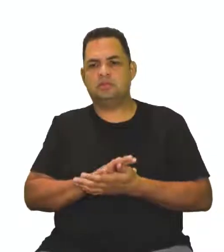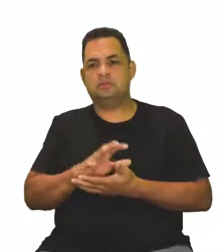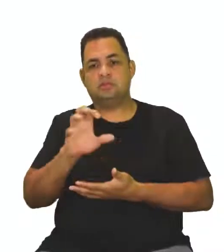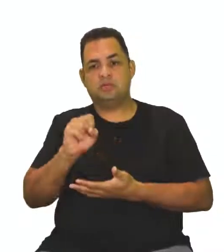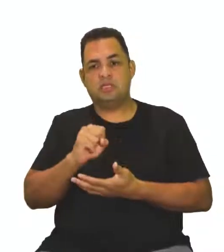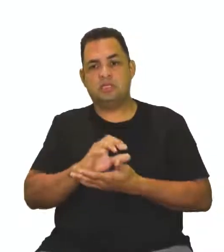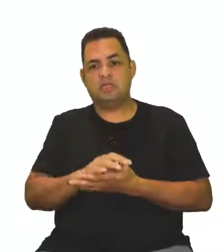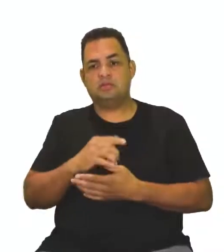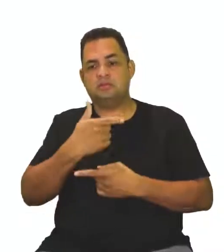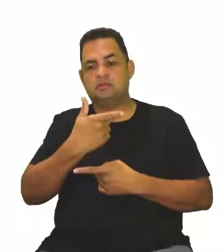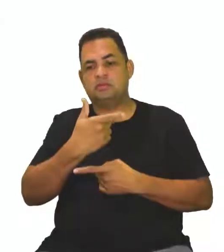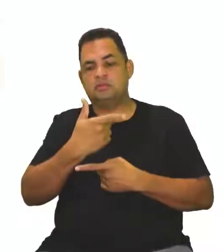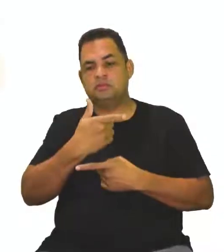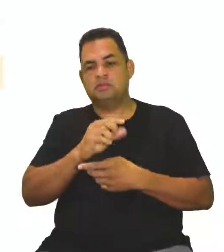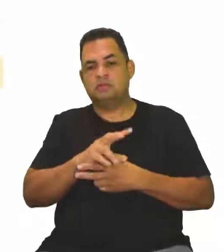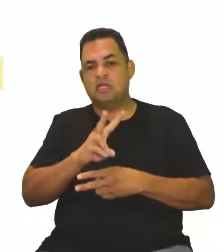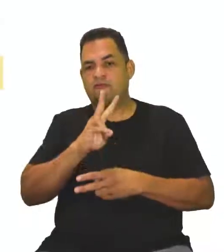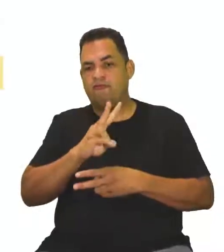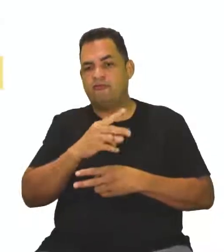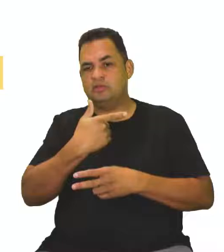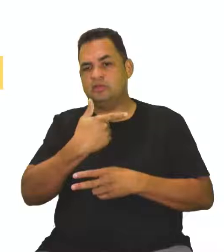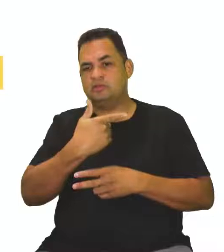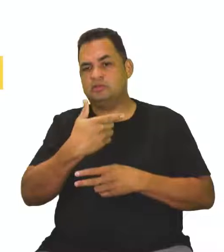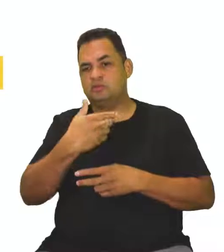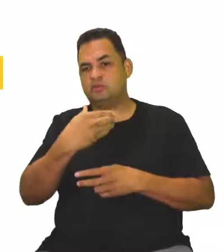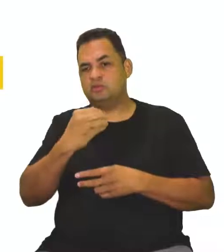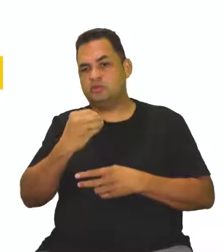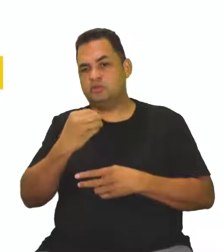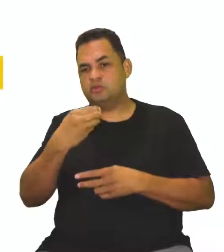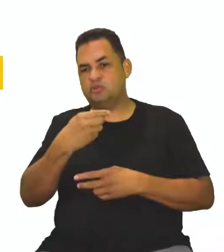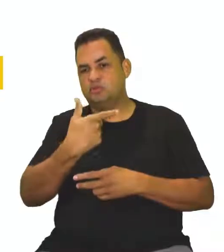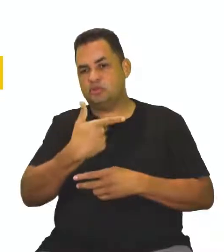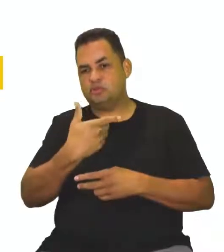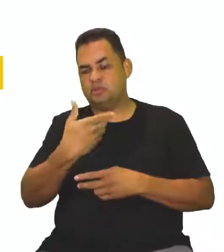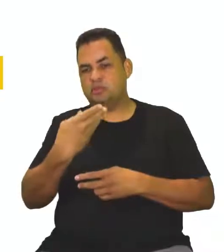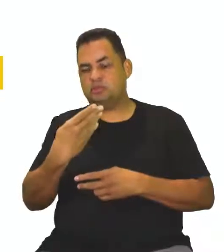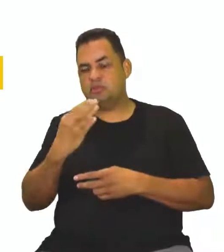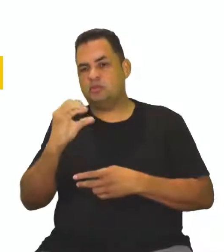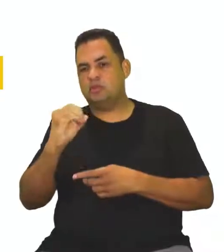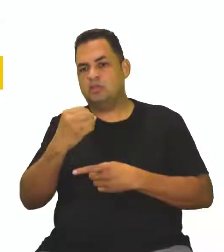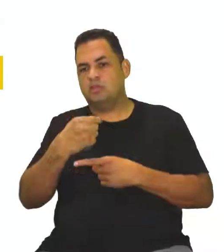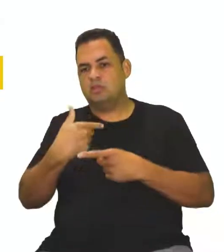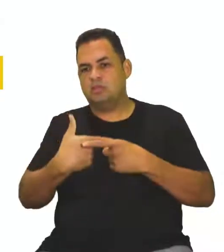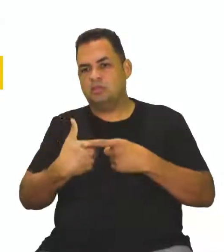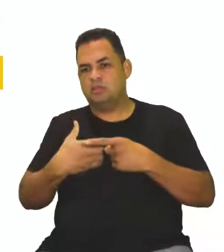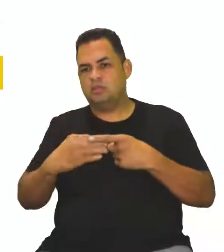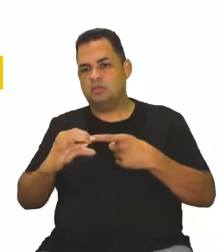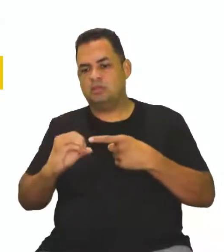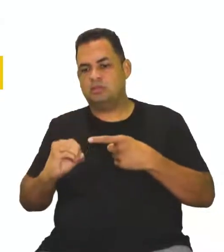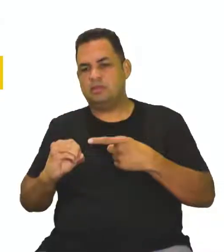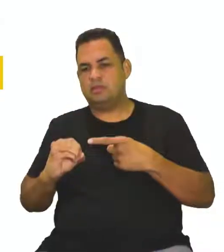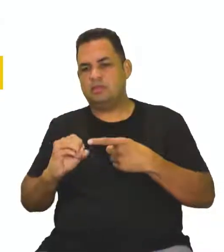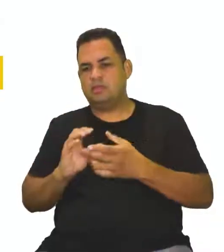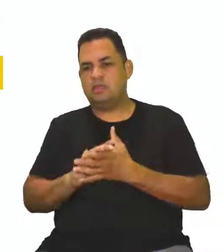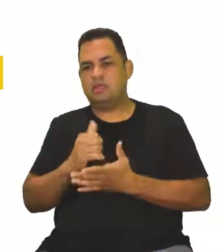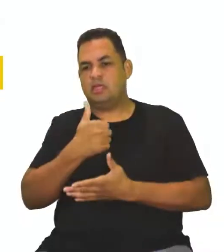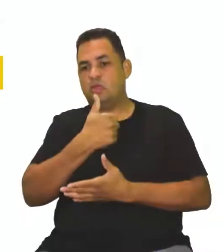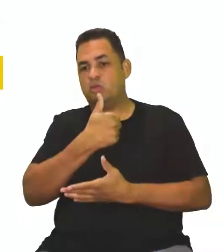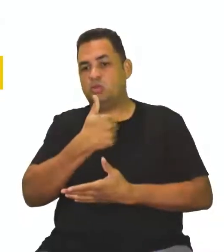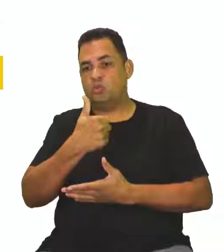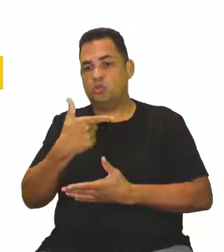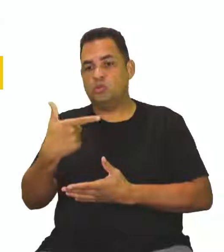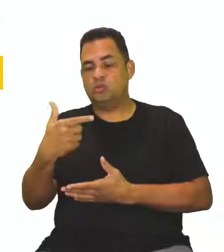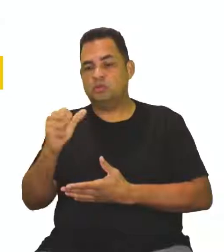tensão, divide pela resistência equivalente. Opa, quanto é que eu vou ter de corrente aqui? 12